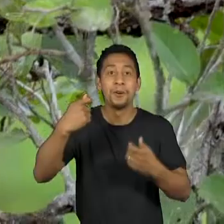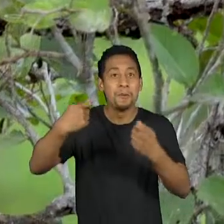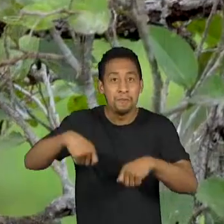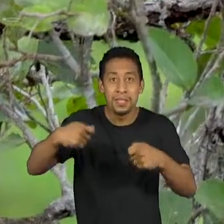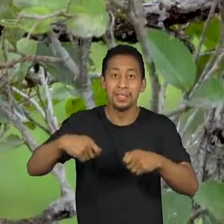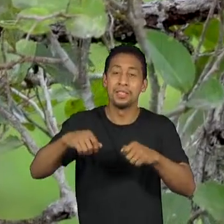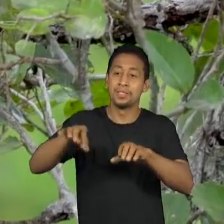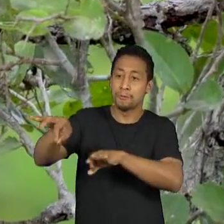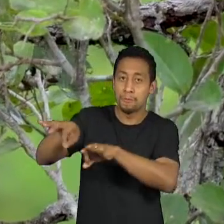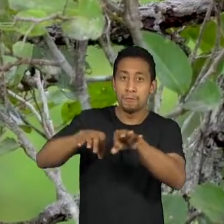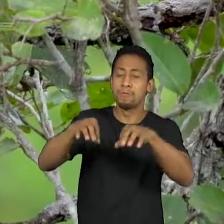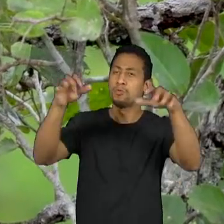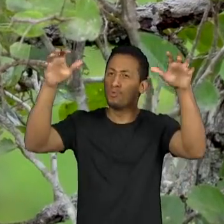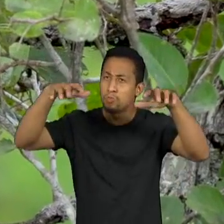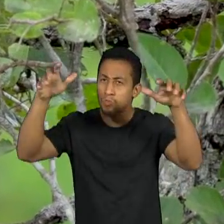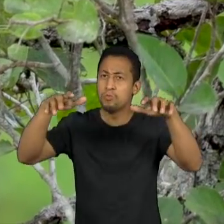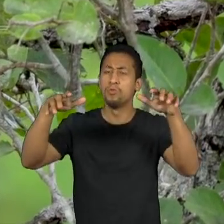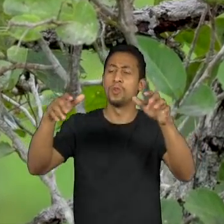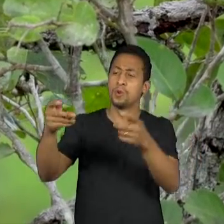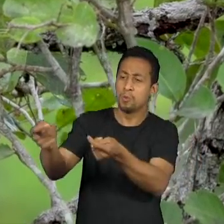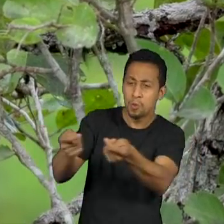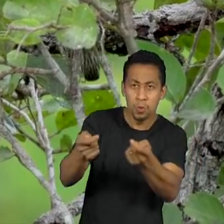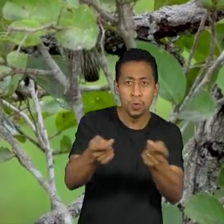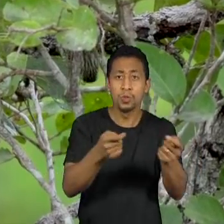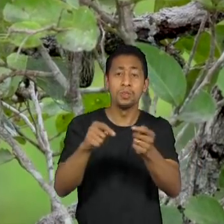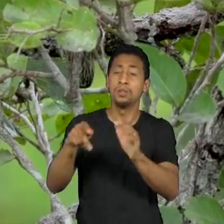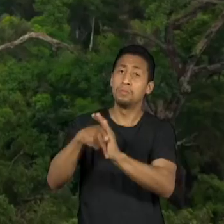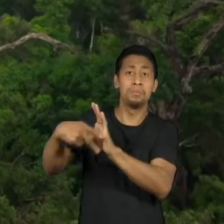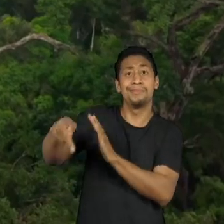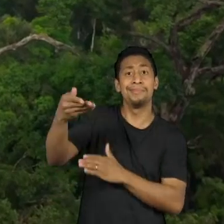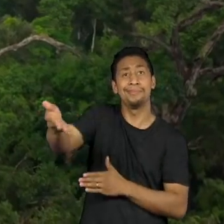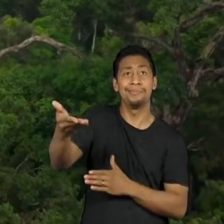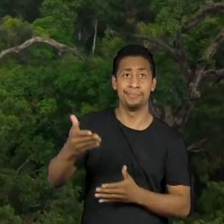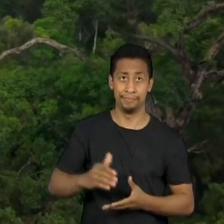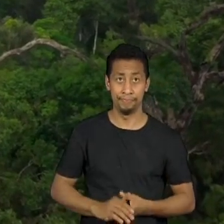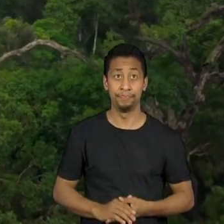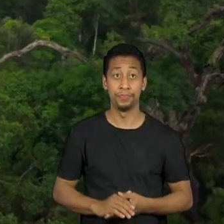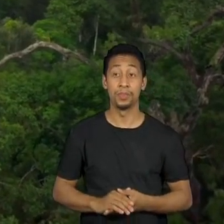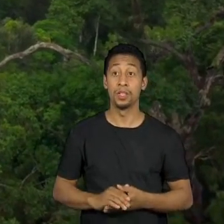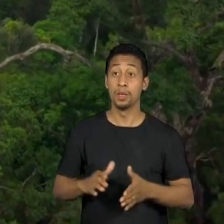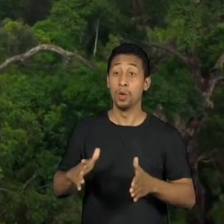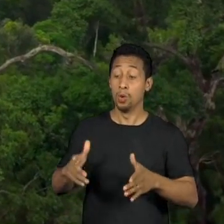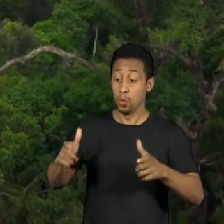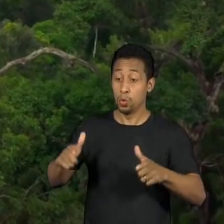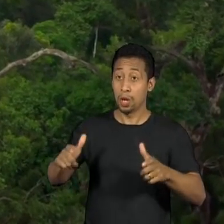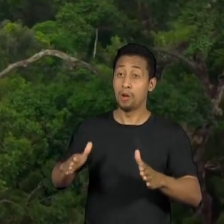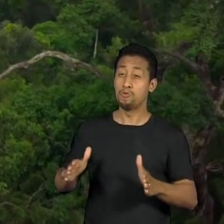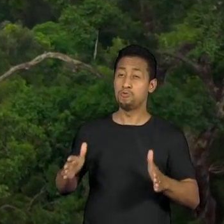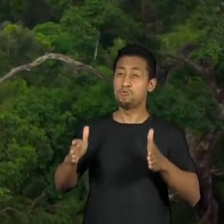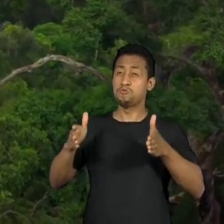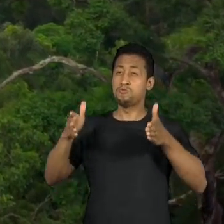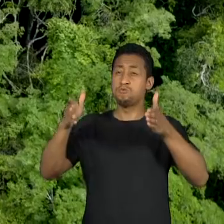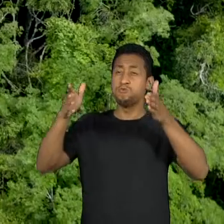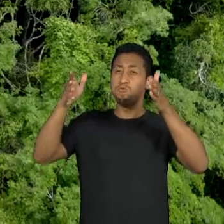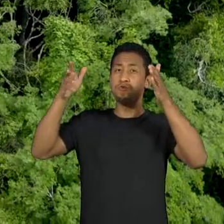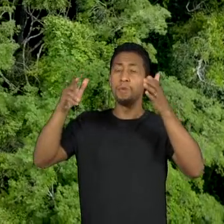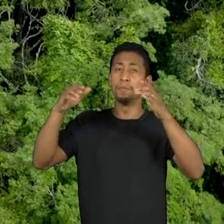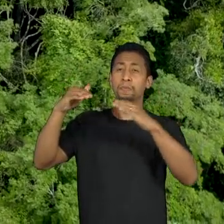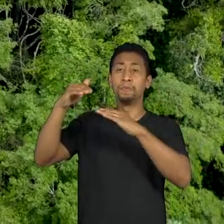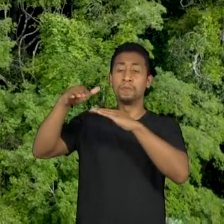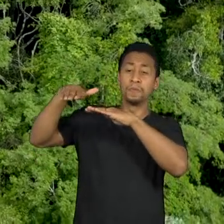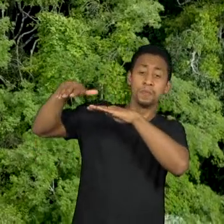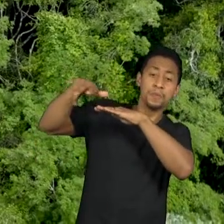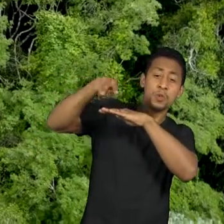de umidade e fluxo hídrico que ela mesma gera, né? As torres de observação são um desbunde